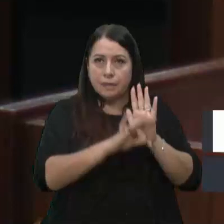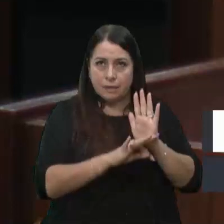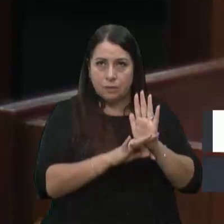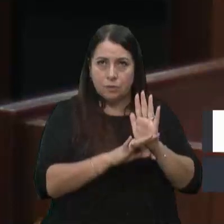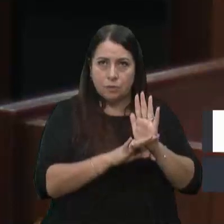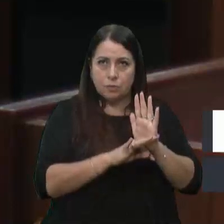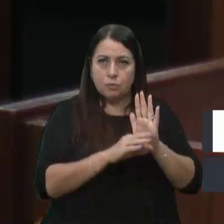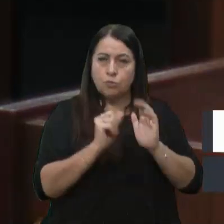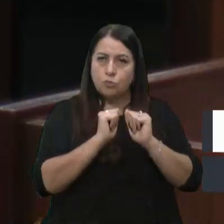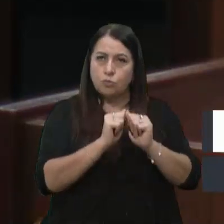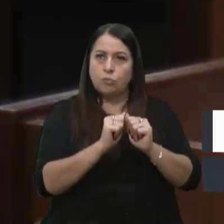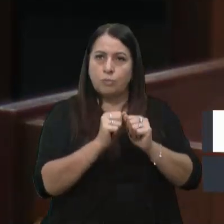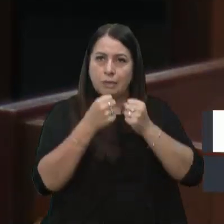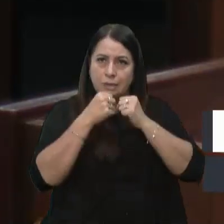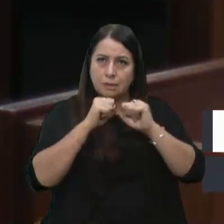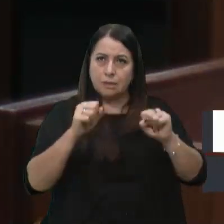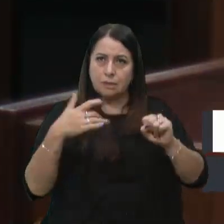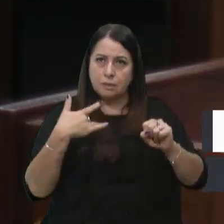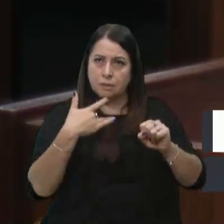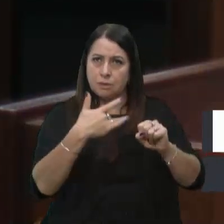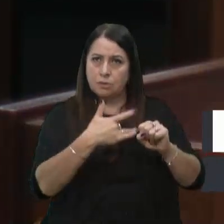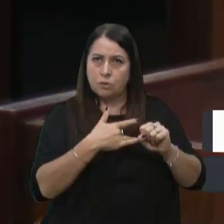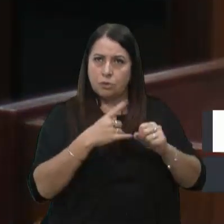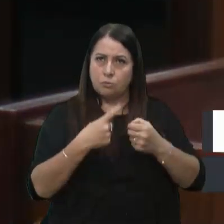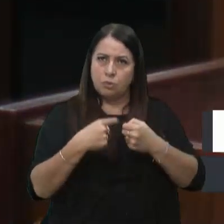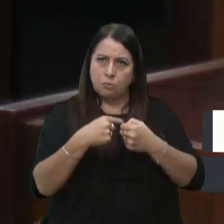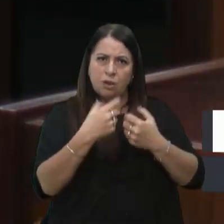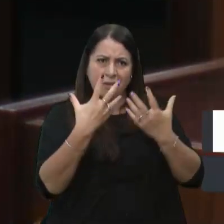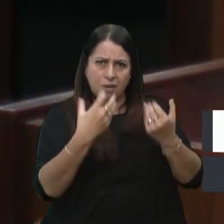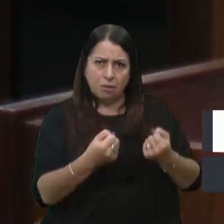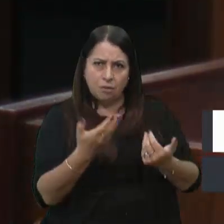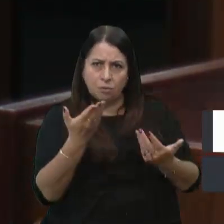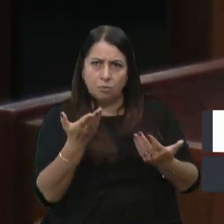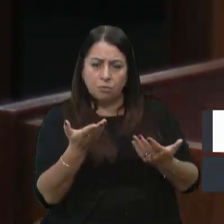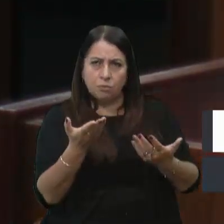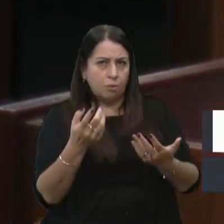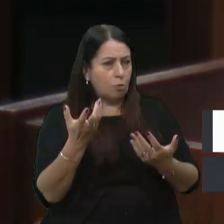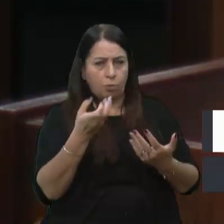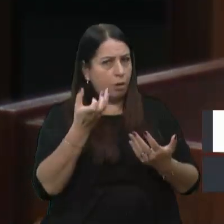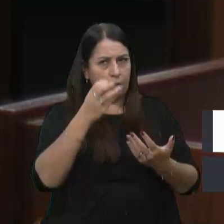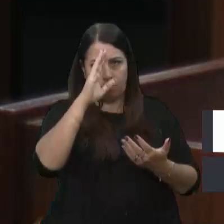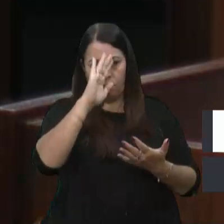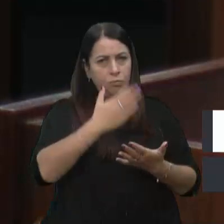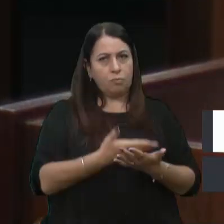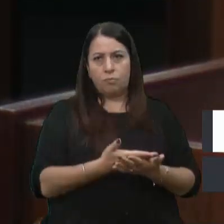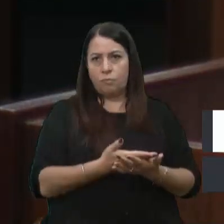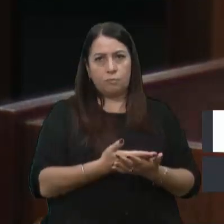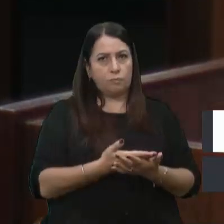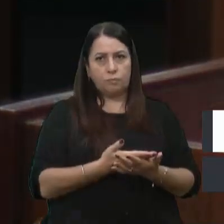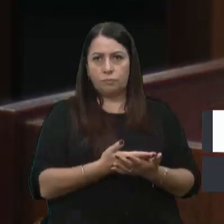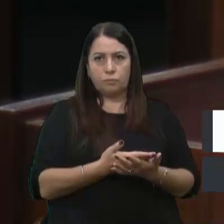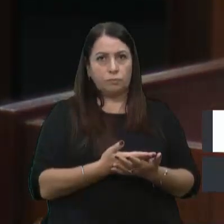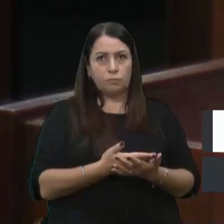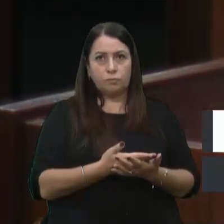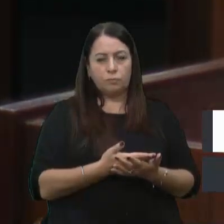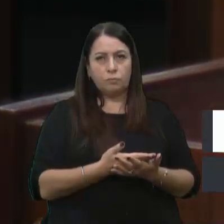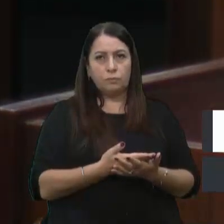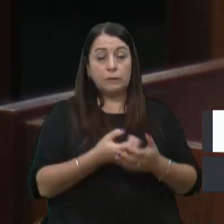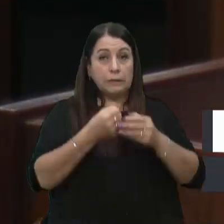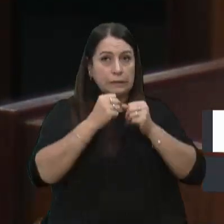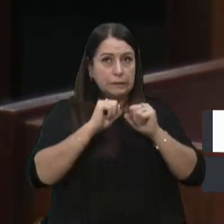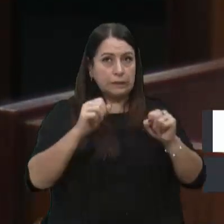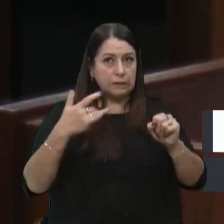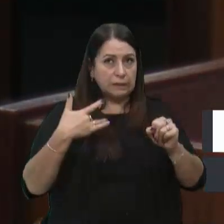reiterada pela Secretaria de Saúde o município está conivente com isso eu não quero acreditar que a secretaria